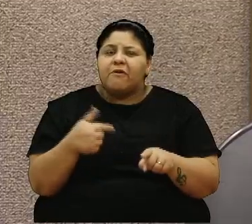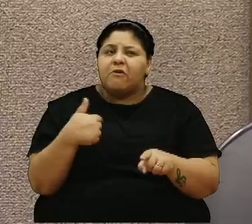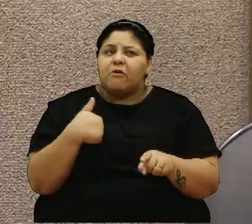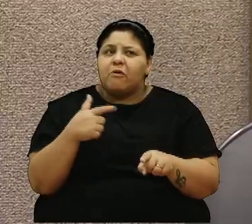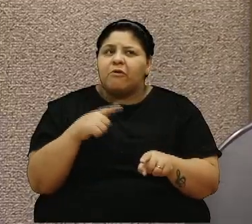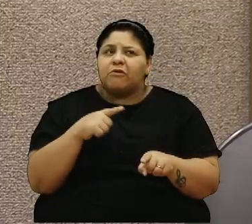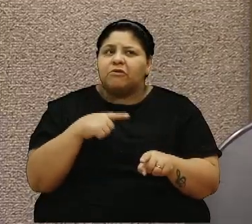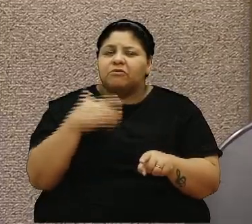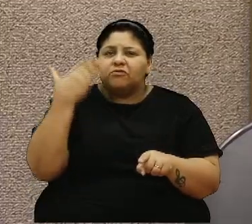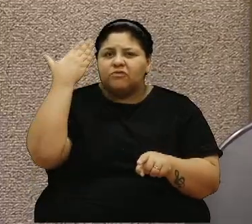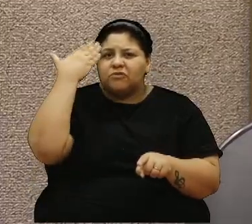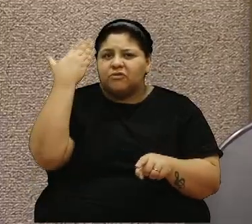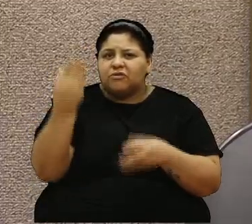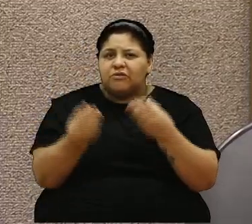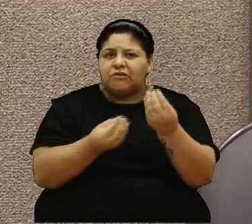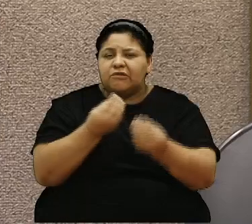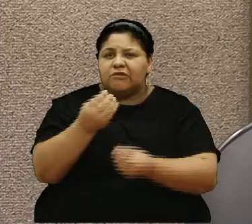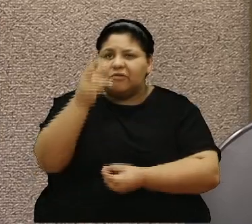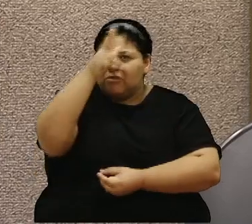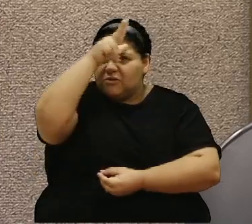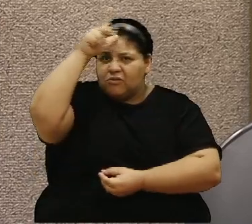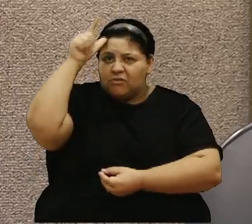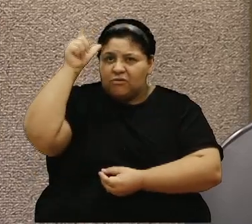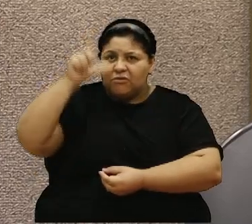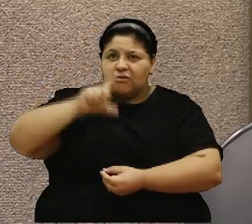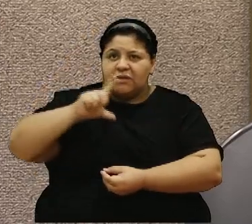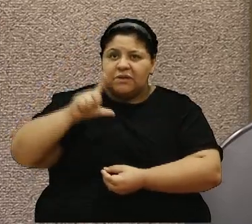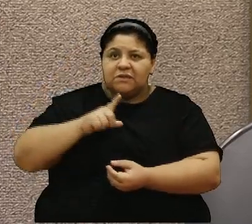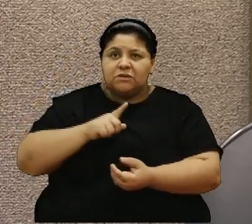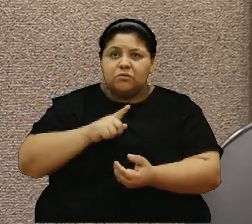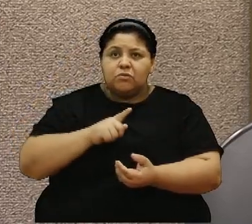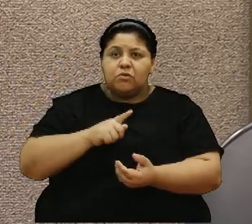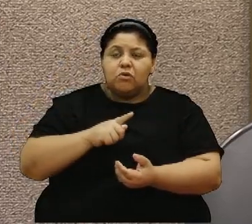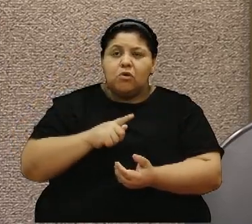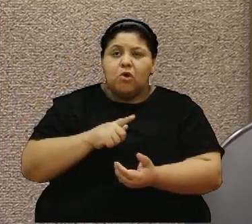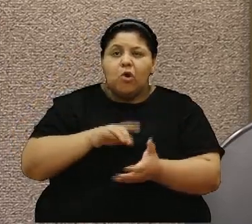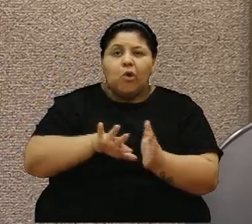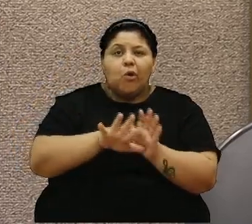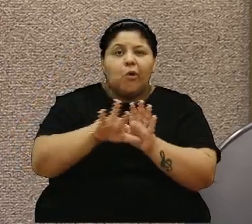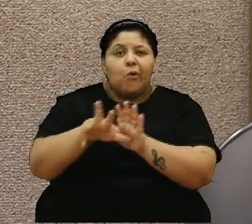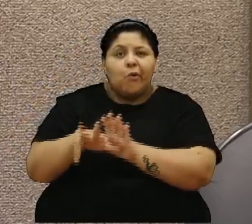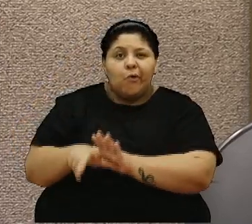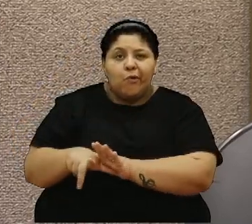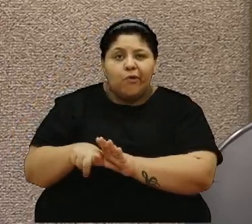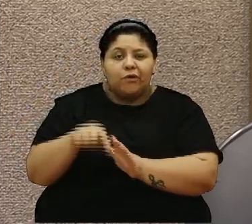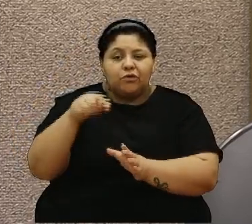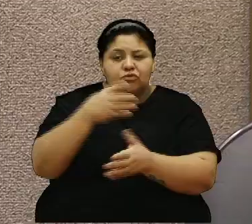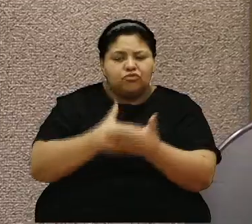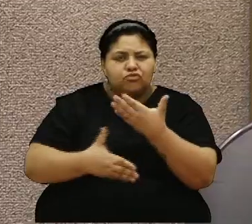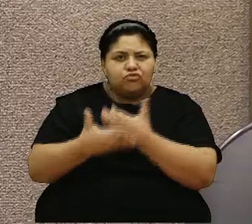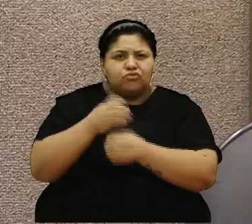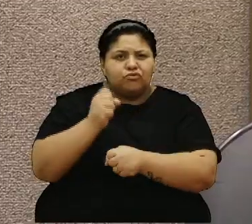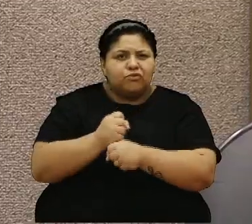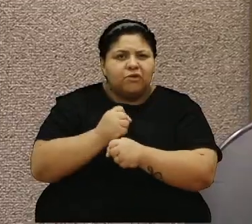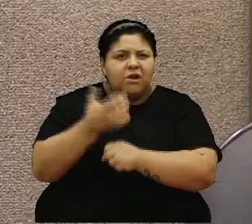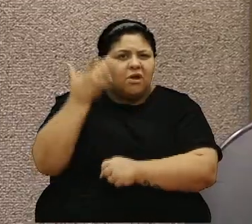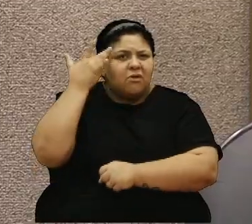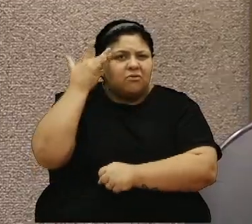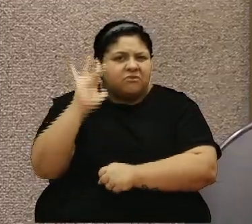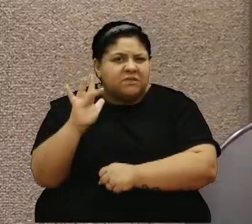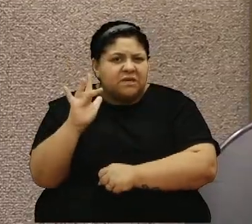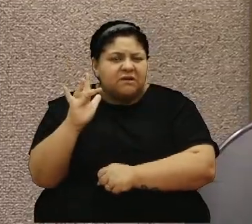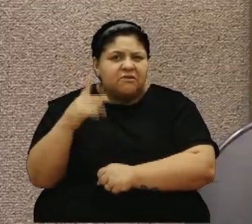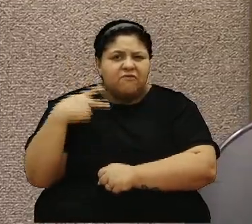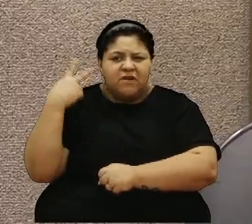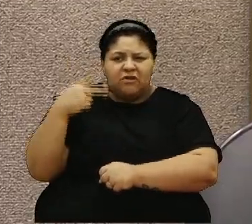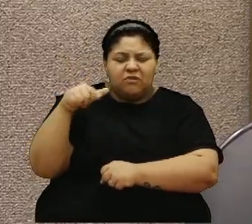tenho conhecimento de que nenhum prefeito nosso tenha sido corrupto. Nesses anos todos, eu não tenho conhecimento que nenhum vereador que